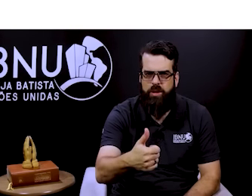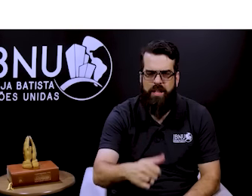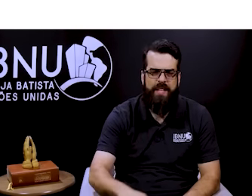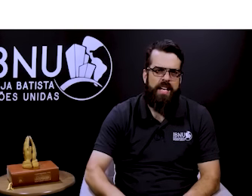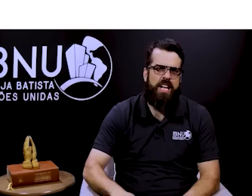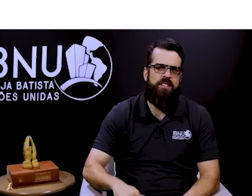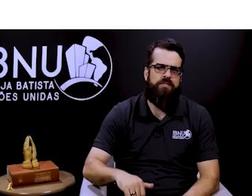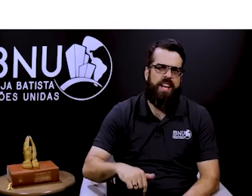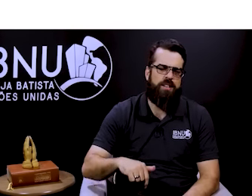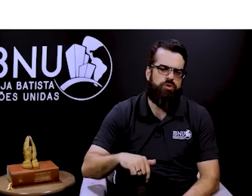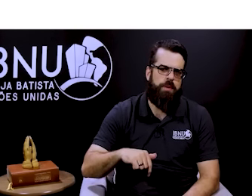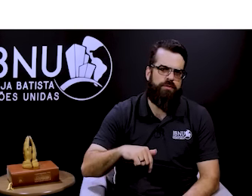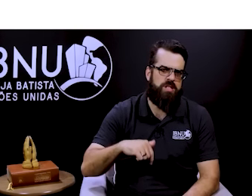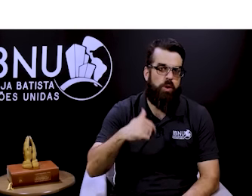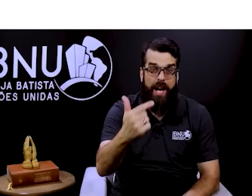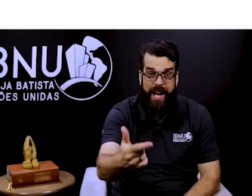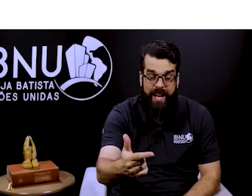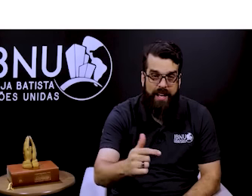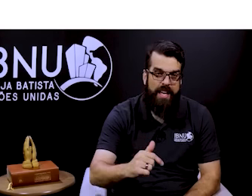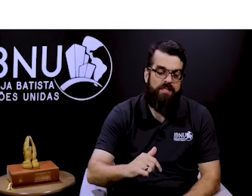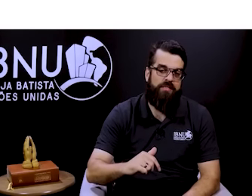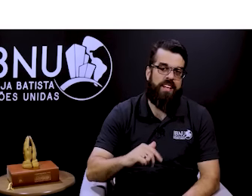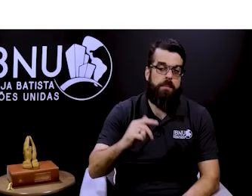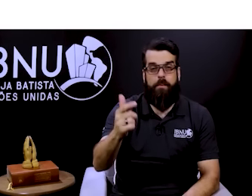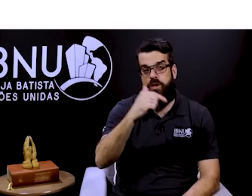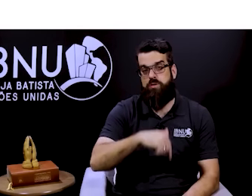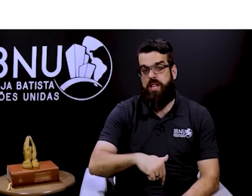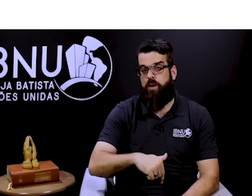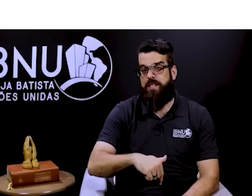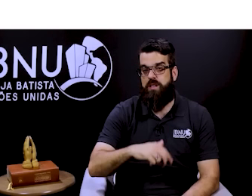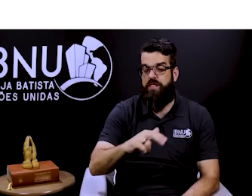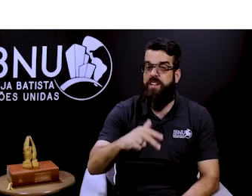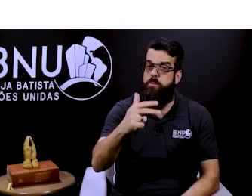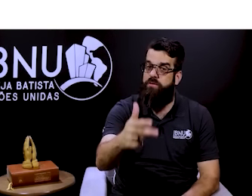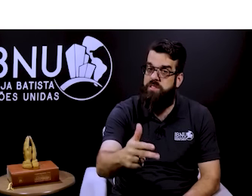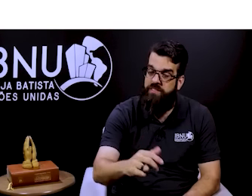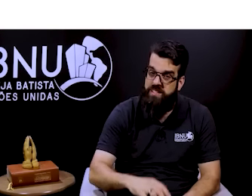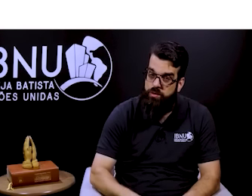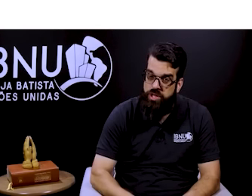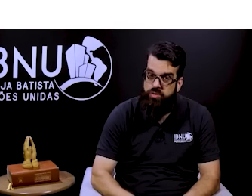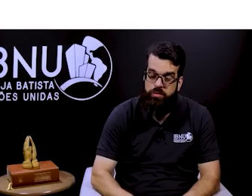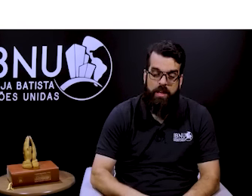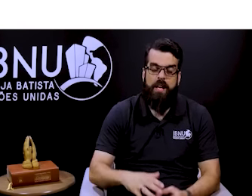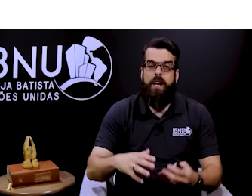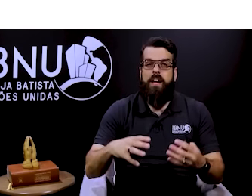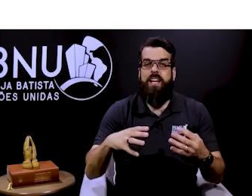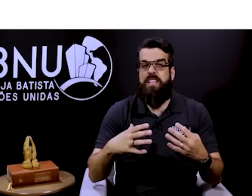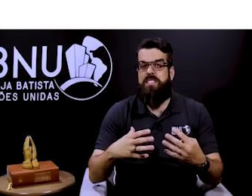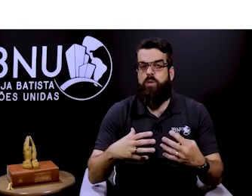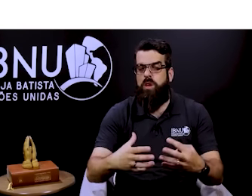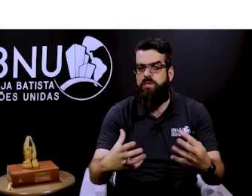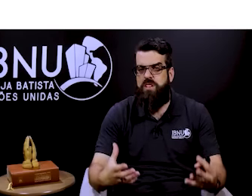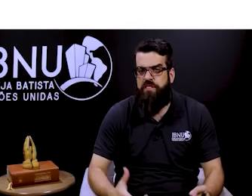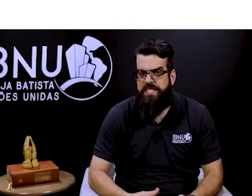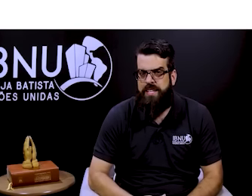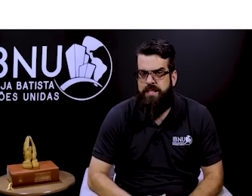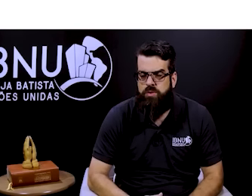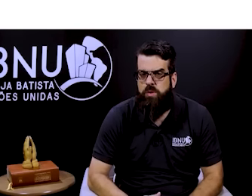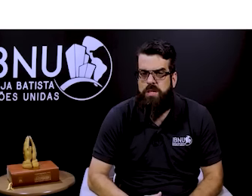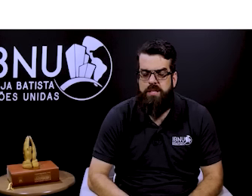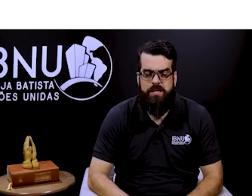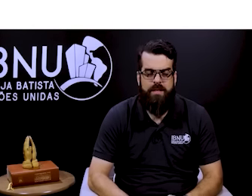dar esmola, ele vai falar sobre você orar, ele vai falar depois da oração, vai falar sobre você fazer o jejum. Ele está dizendo, quando você for